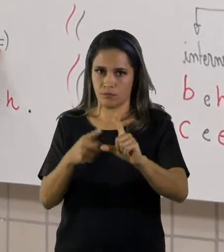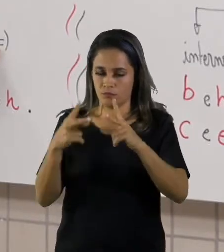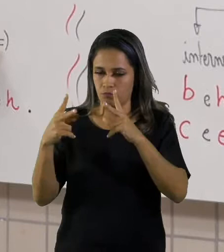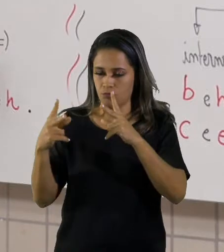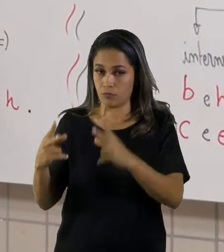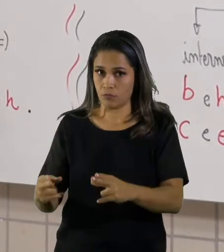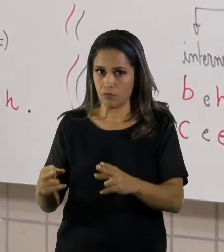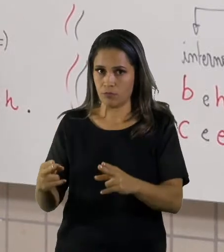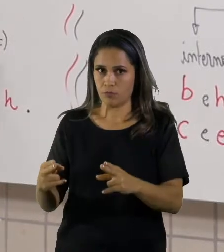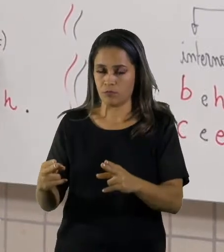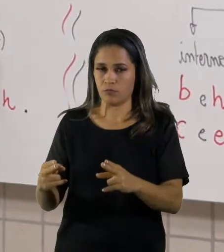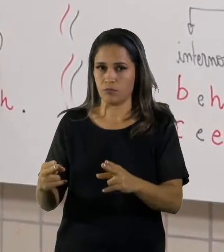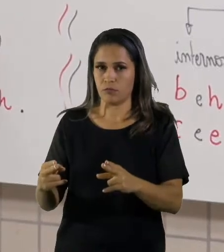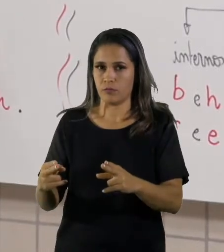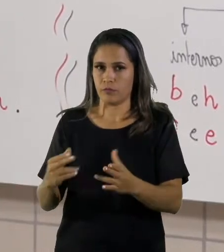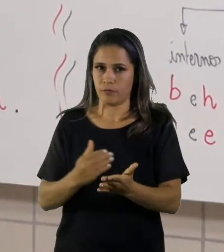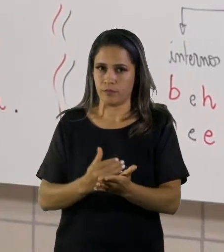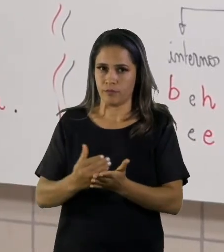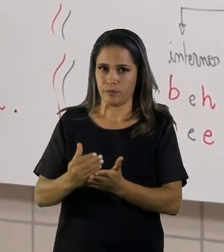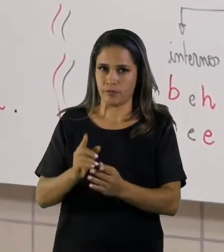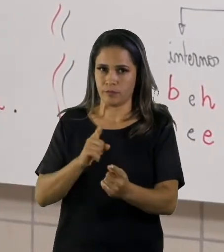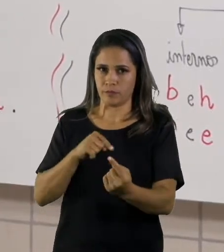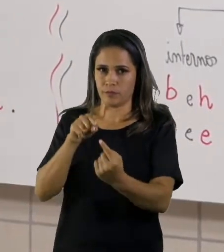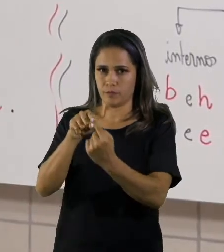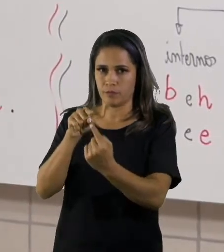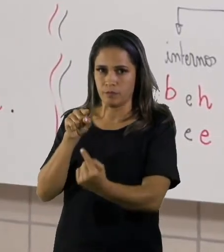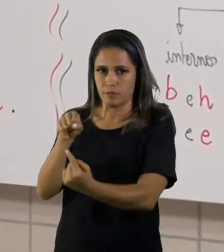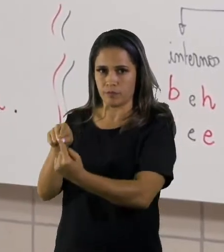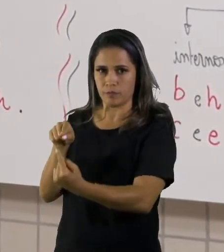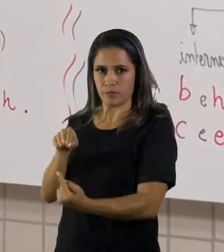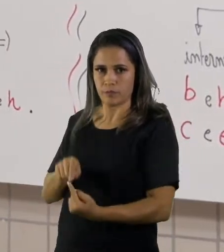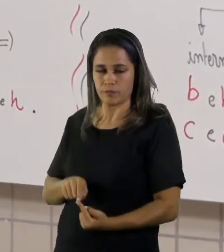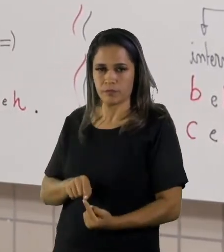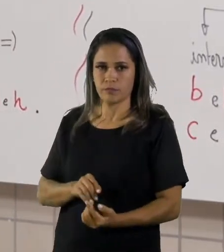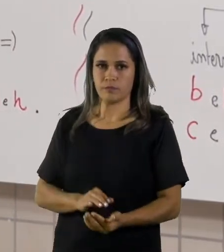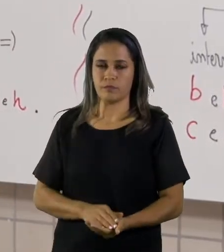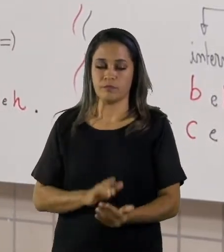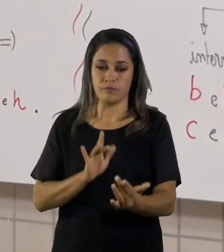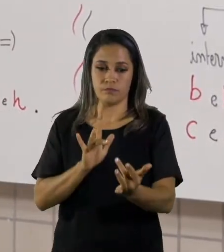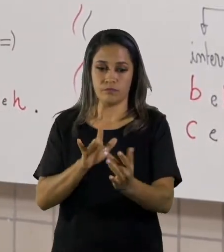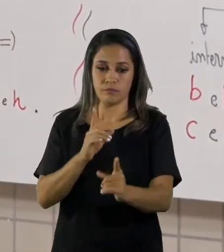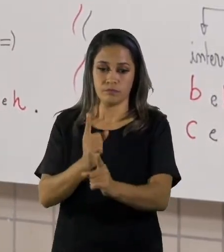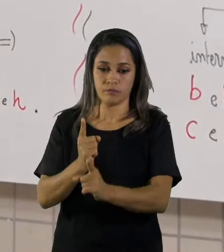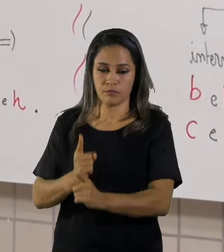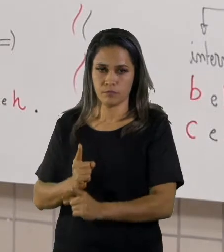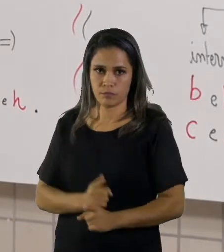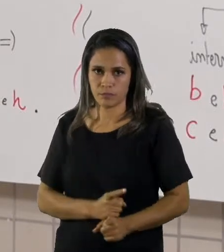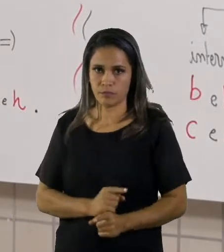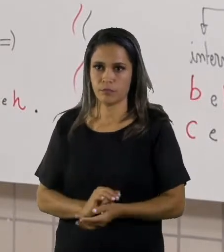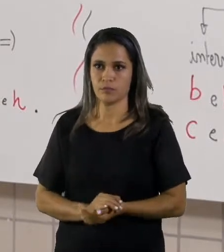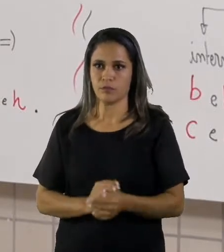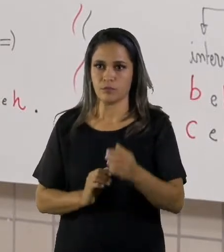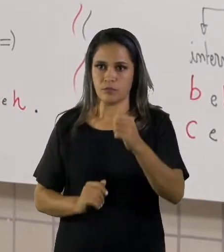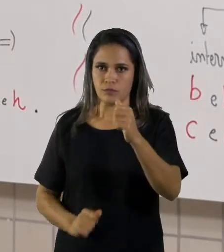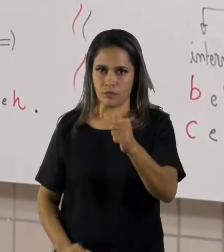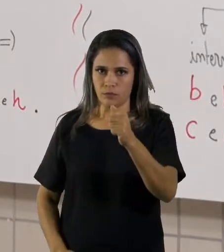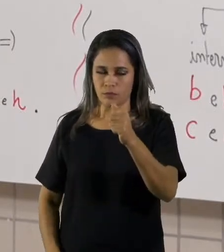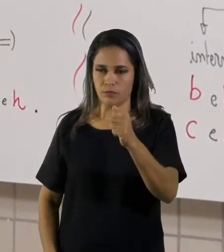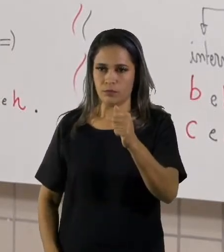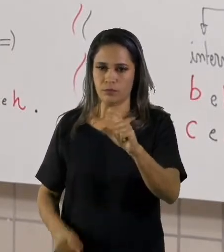iguais. Vamos começar a identificar um a um no desenho? Então observa bem. O ângulo